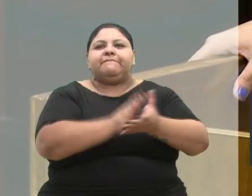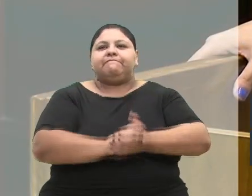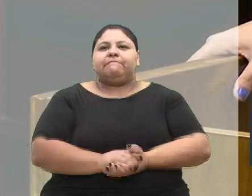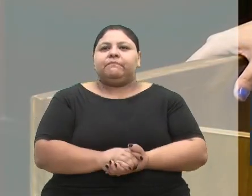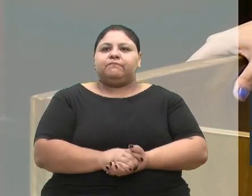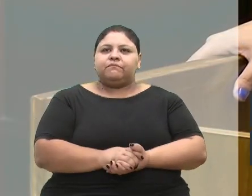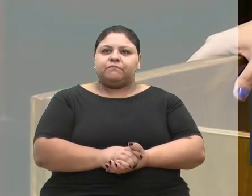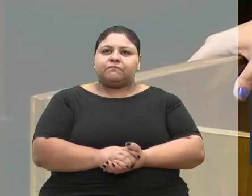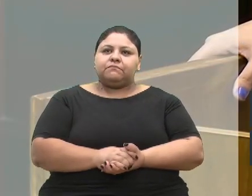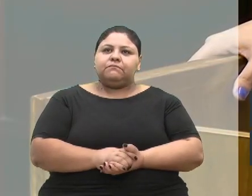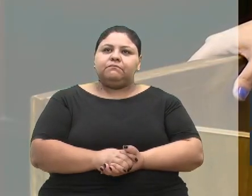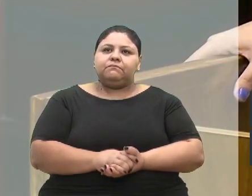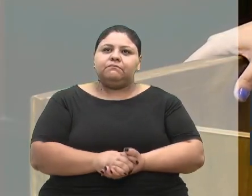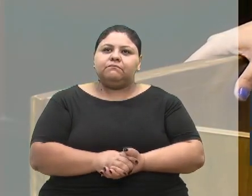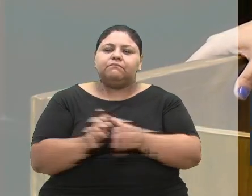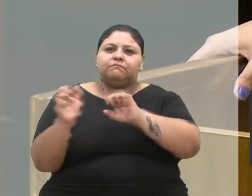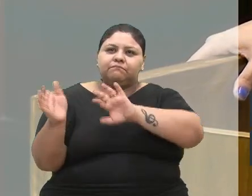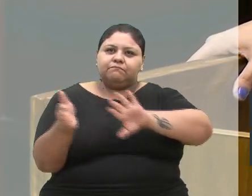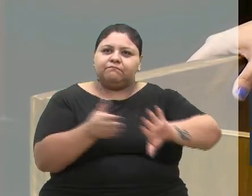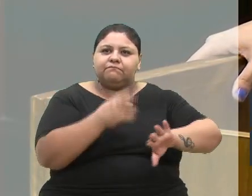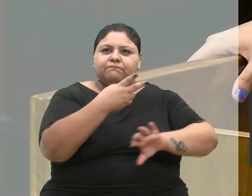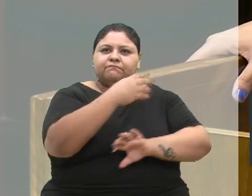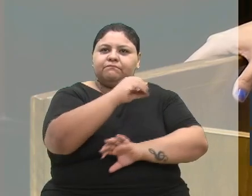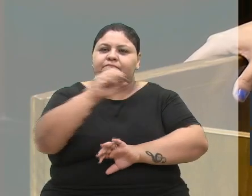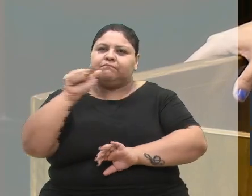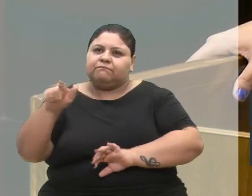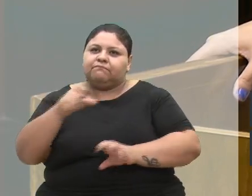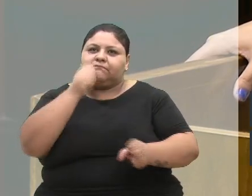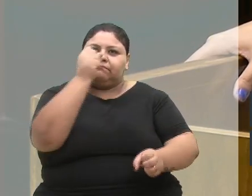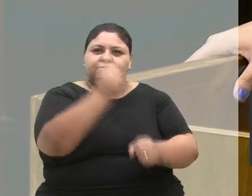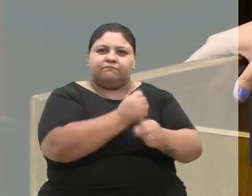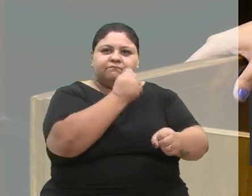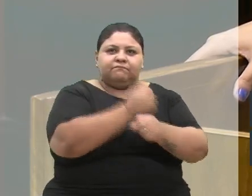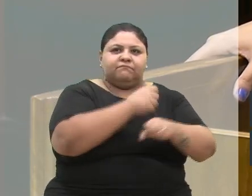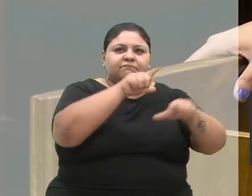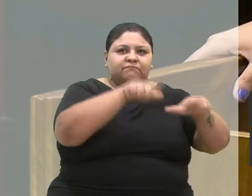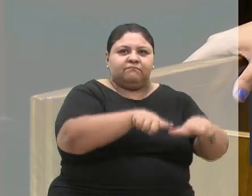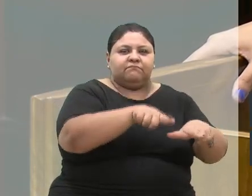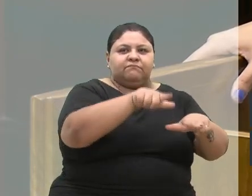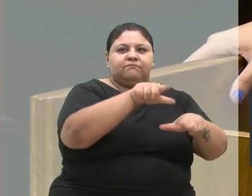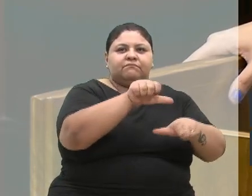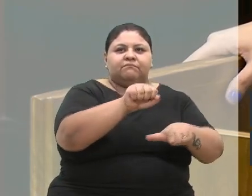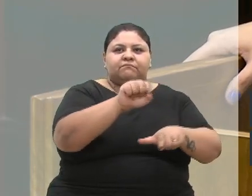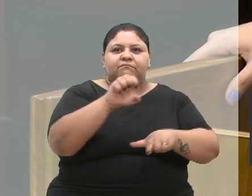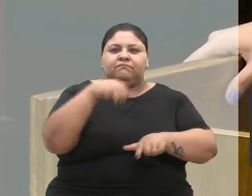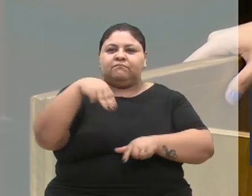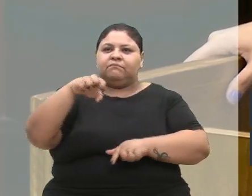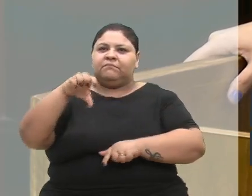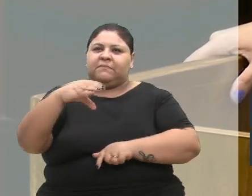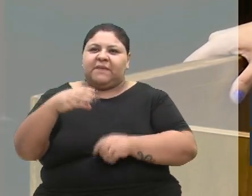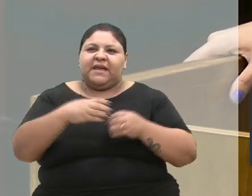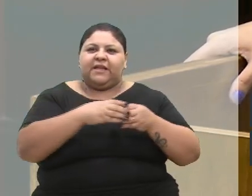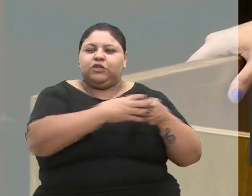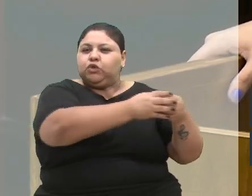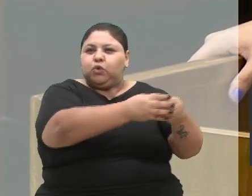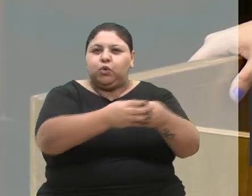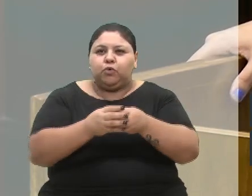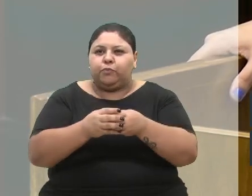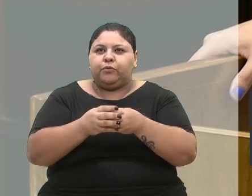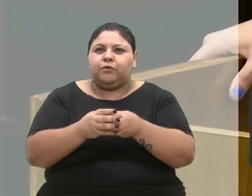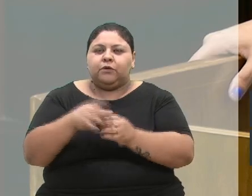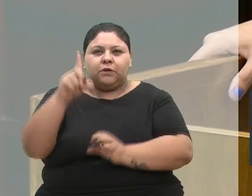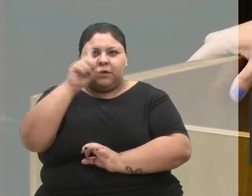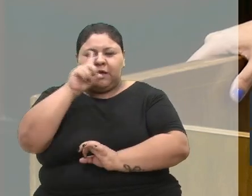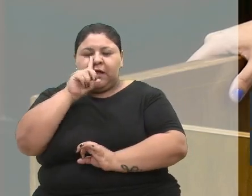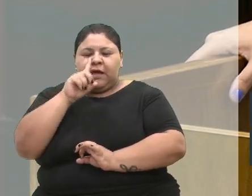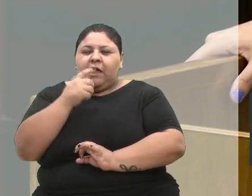passar? 200 mil para a construção da sede da CEMEX, né, Associação de Clube de Mães. Eu diria que hoje é a associação